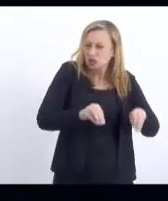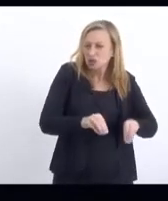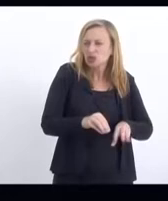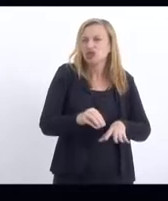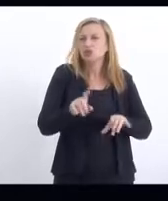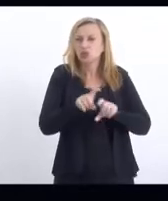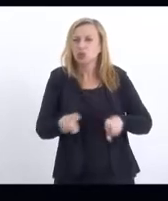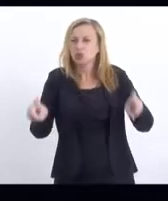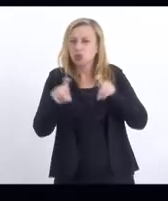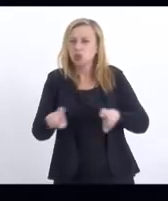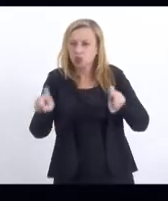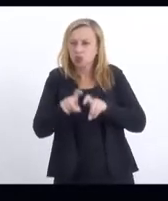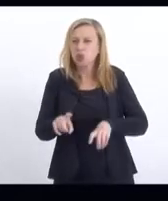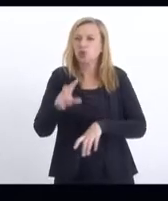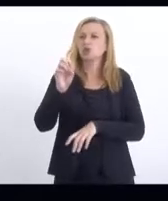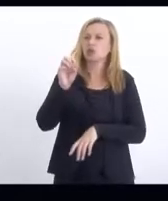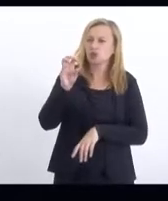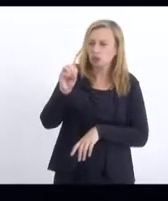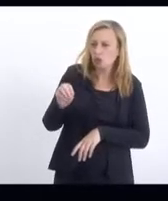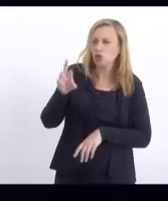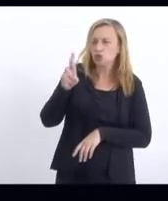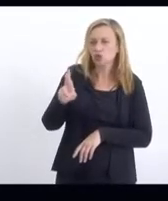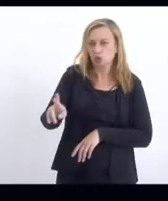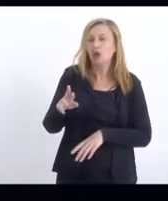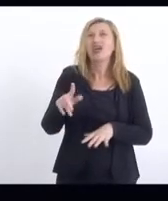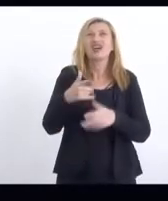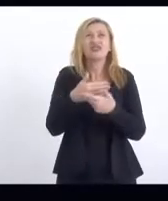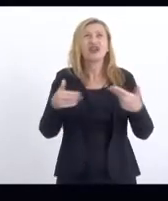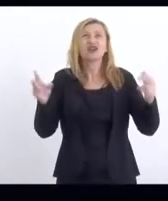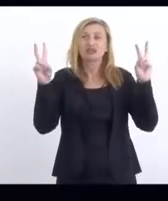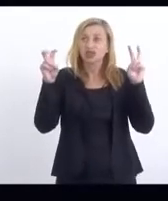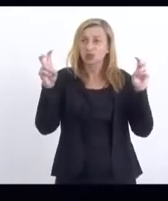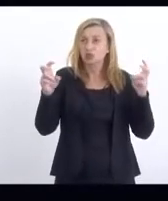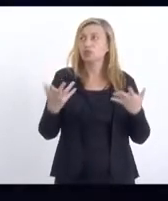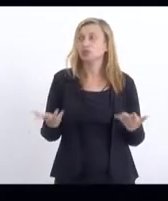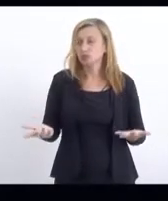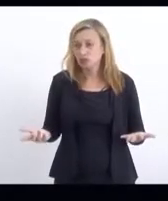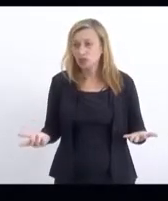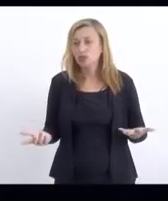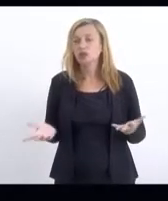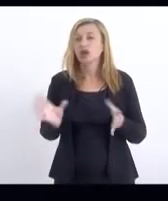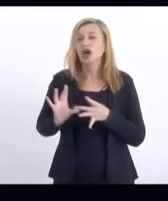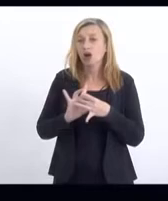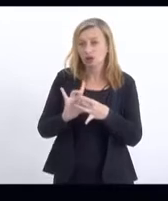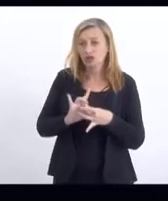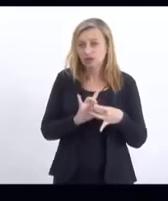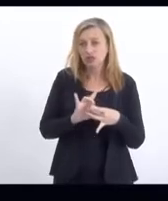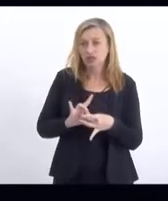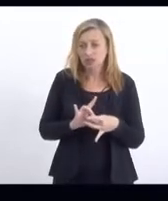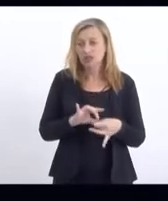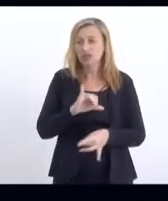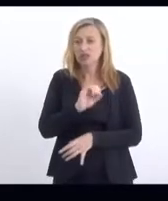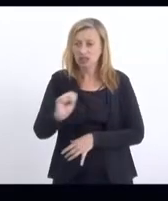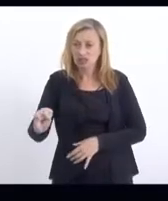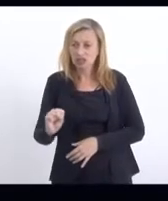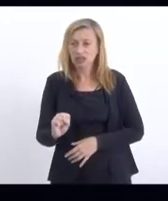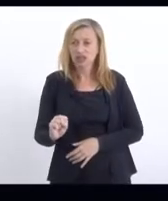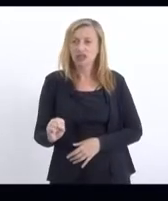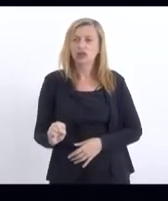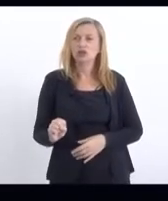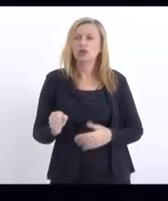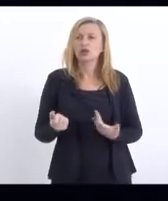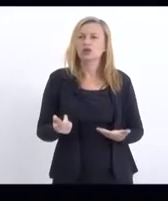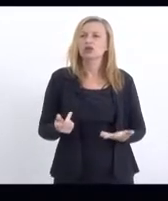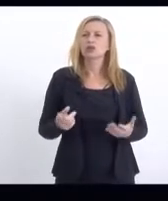de fato. Então, seria muita questão essas duas, a unificação do INPS e uma